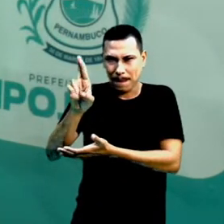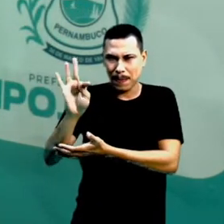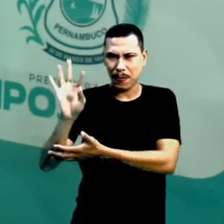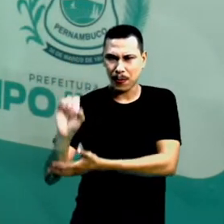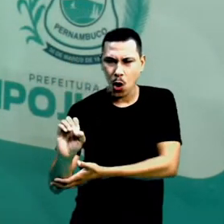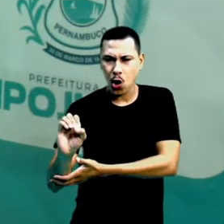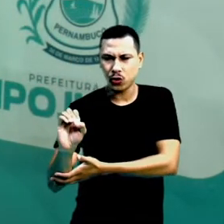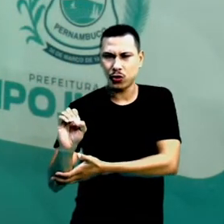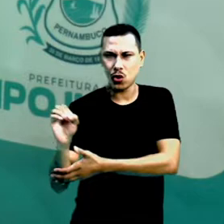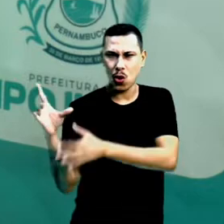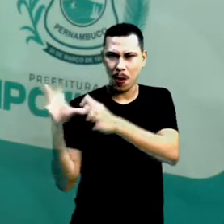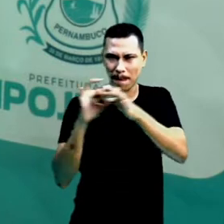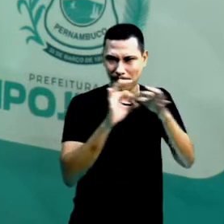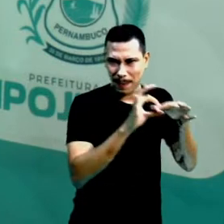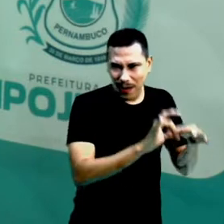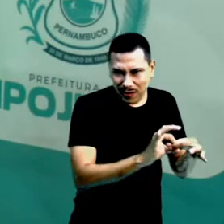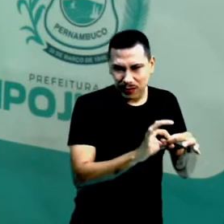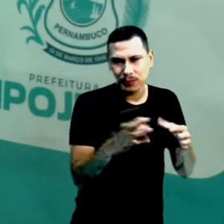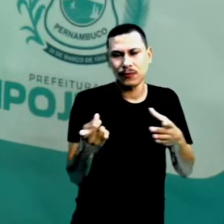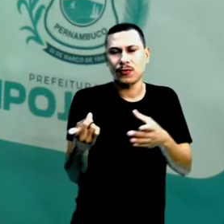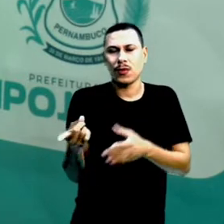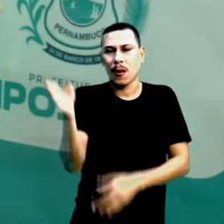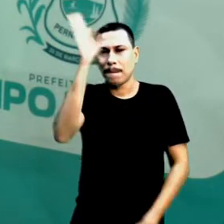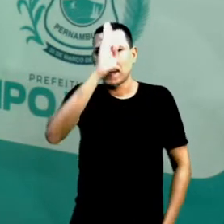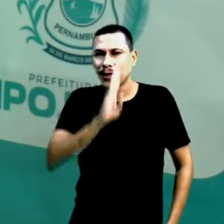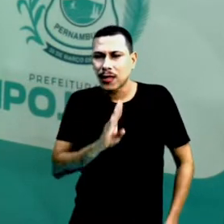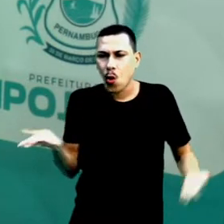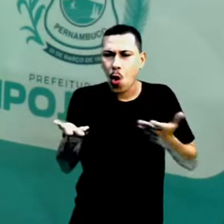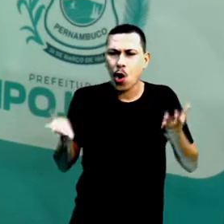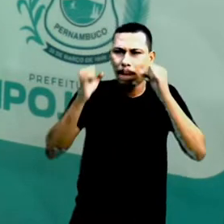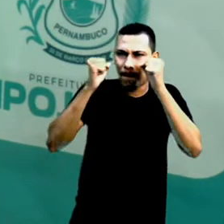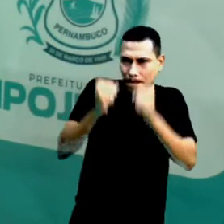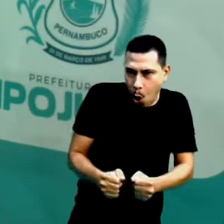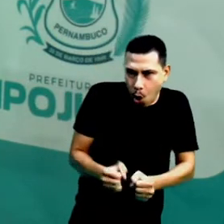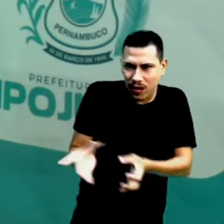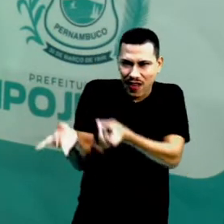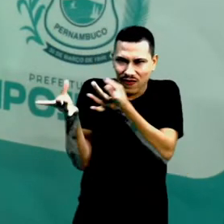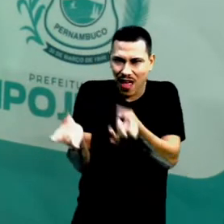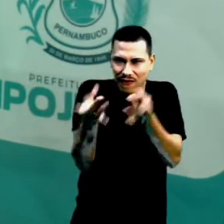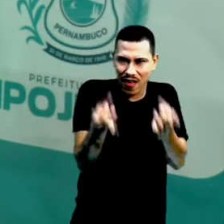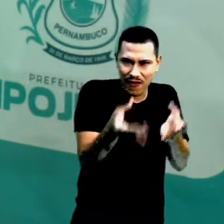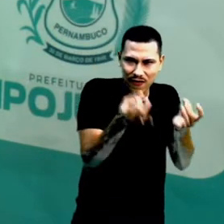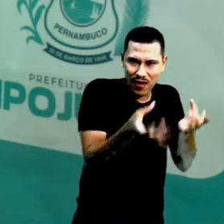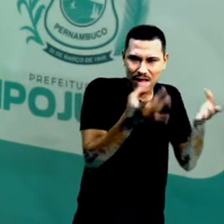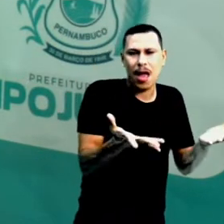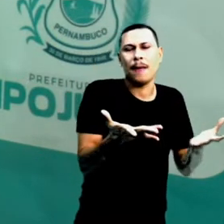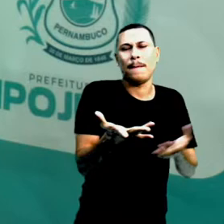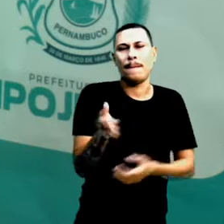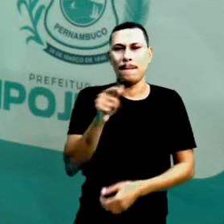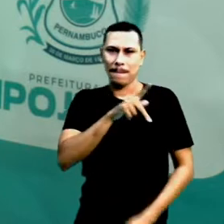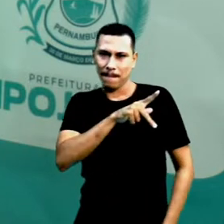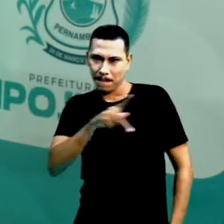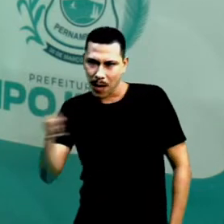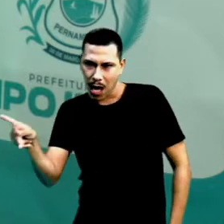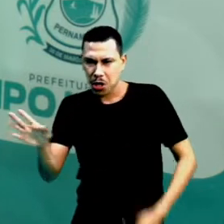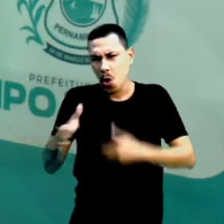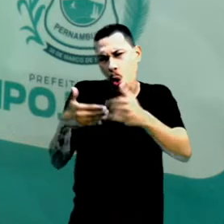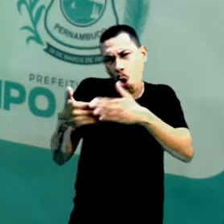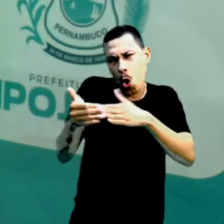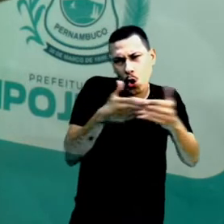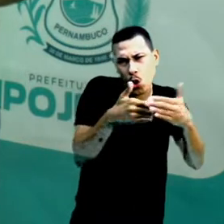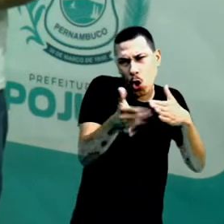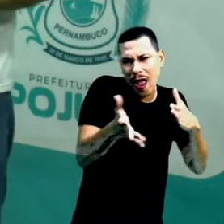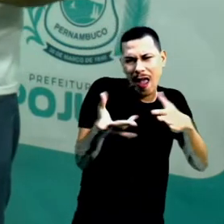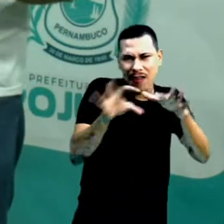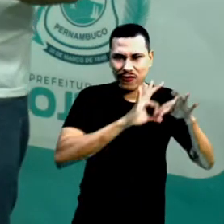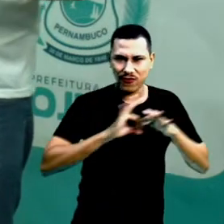pudesse fazer comércio com qualquer nação europeia que fosse aliada, tá, de Portugal.